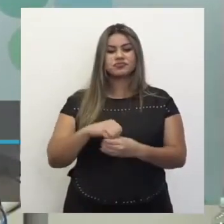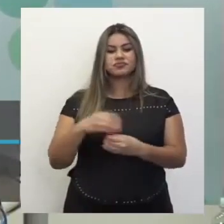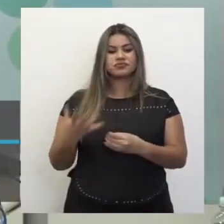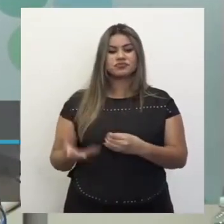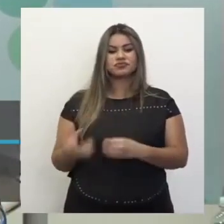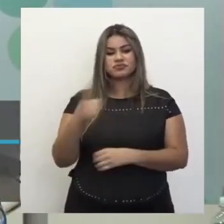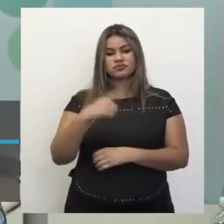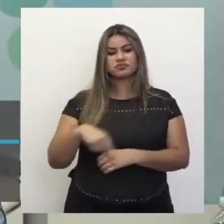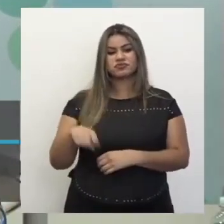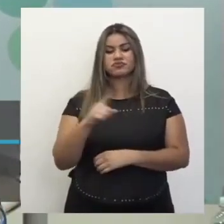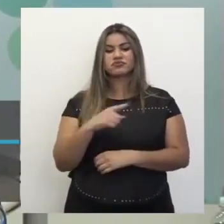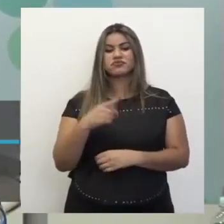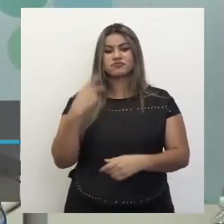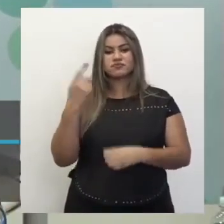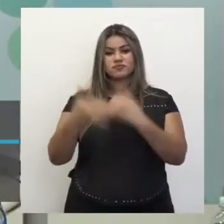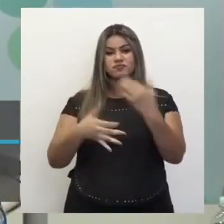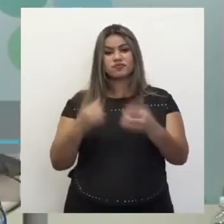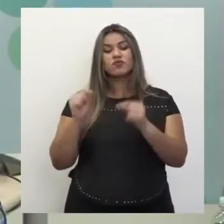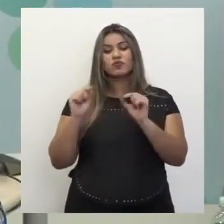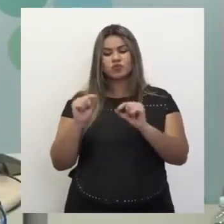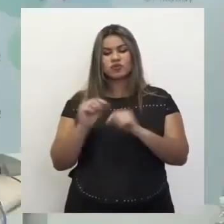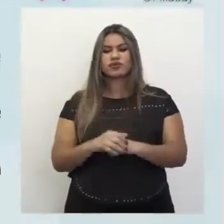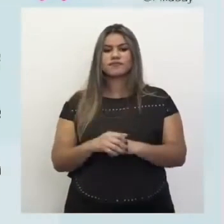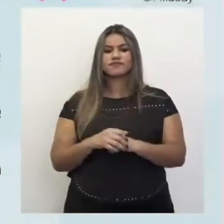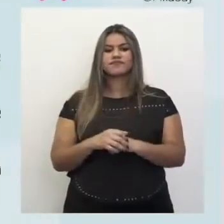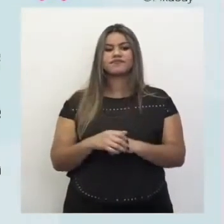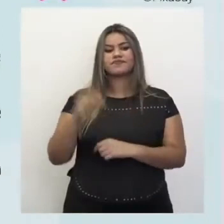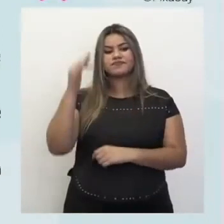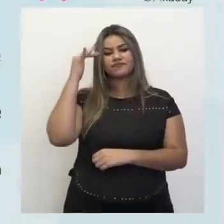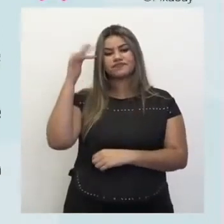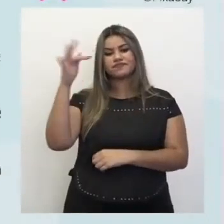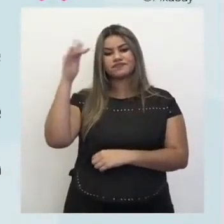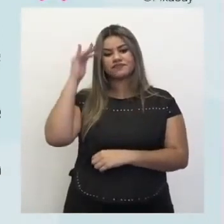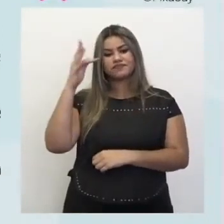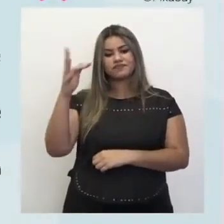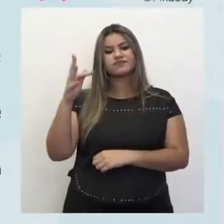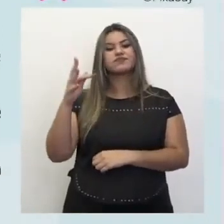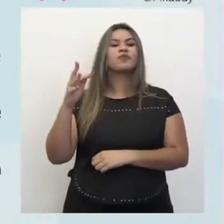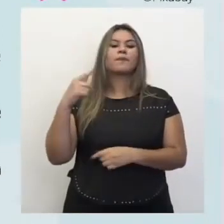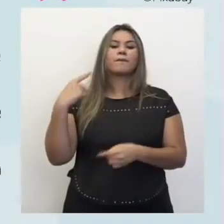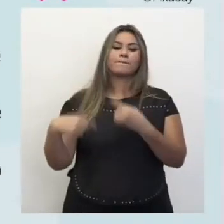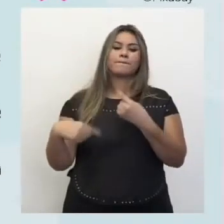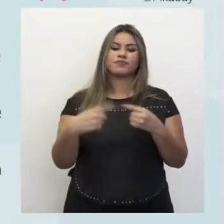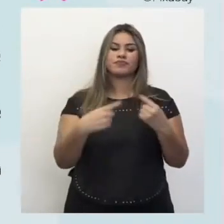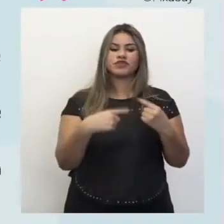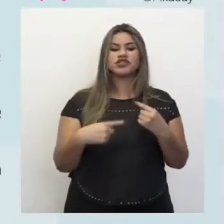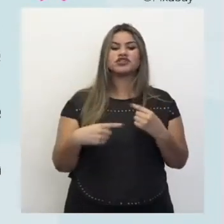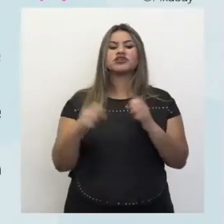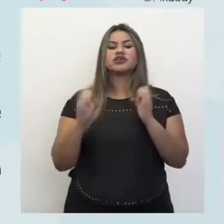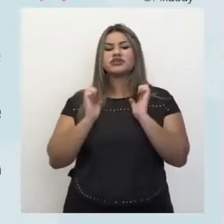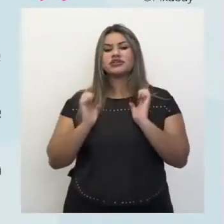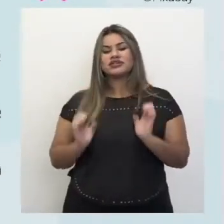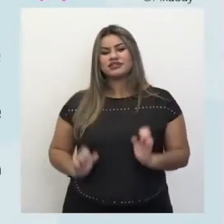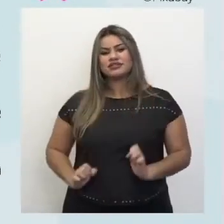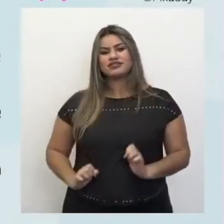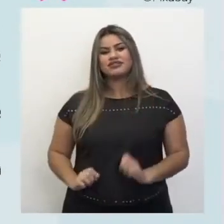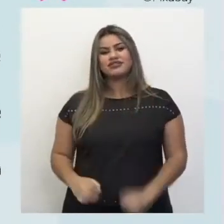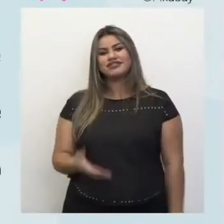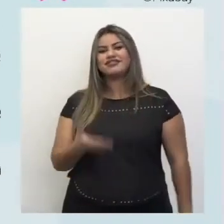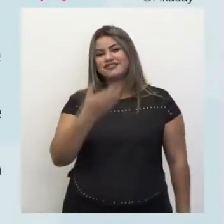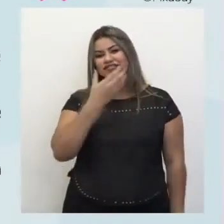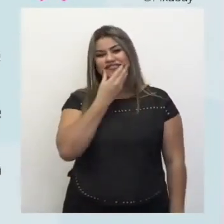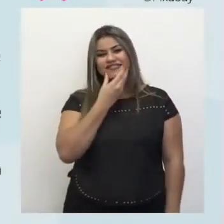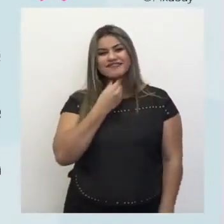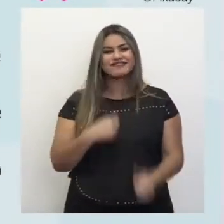iremos trabalhar na aula de hoje. Filosofia, política e ética, homens e mulheres. E quais